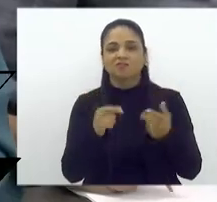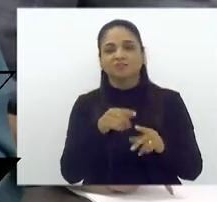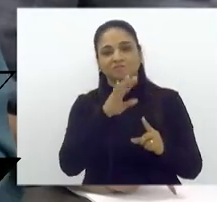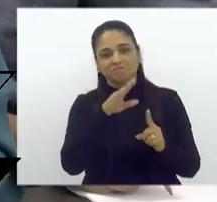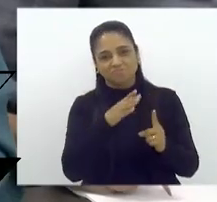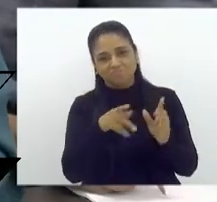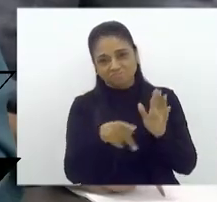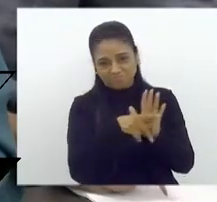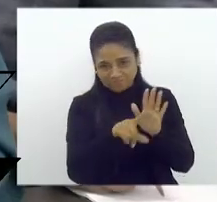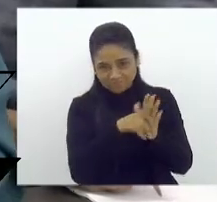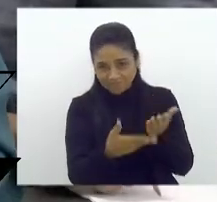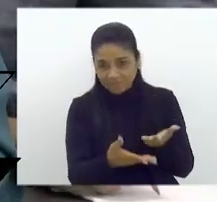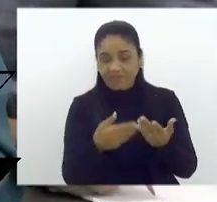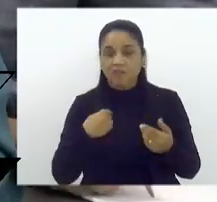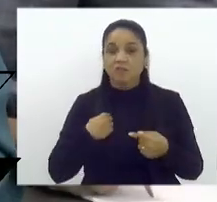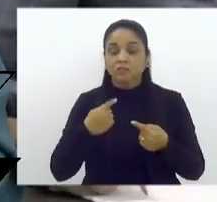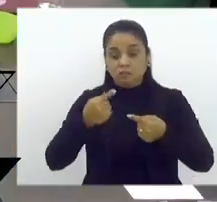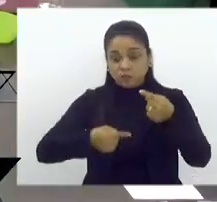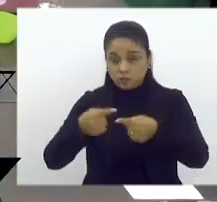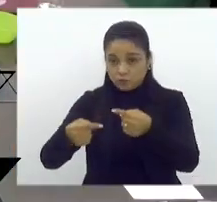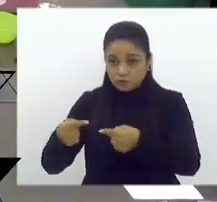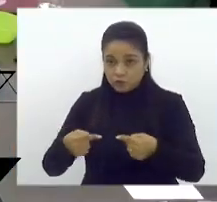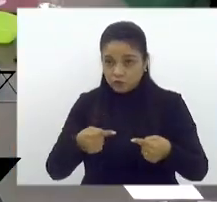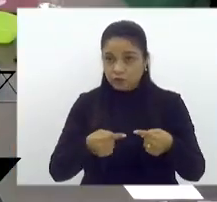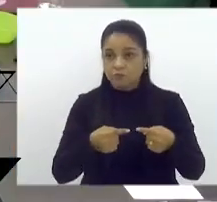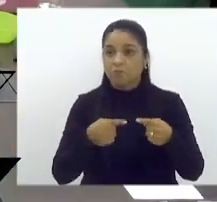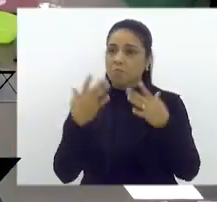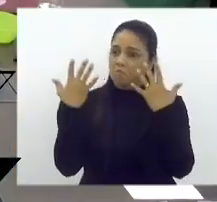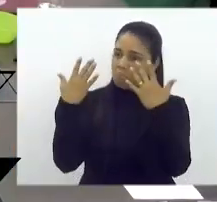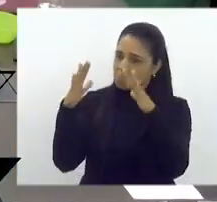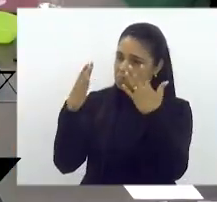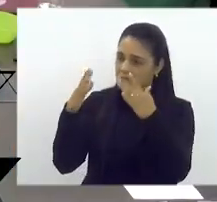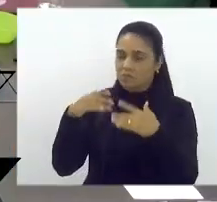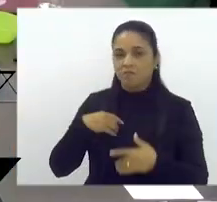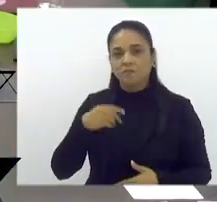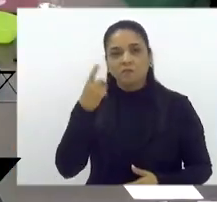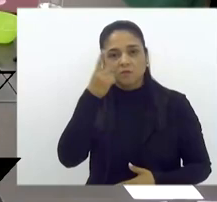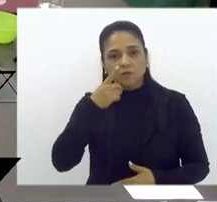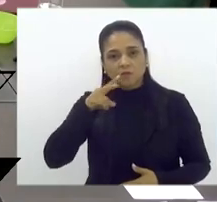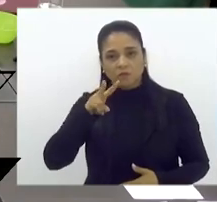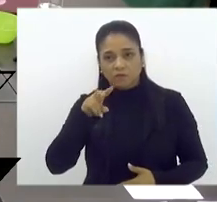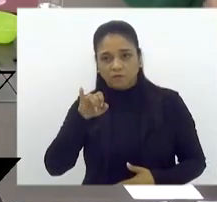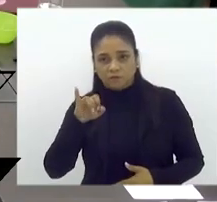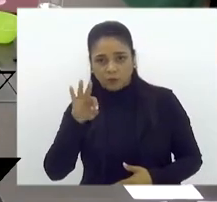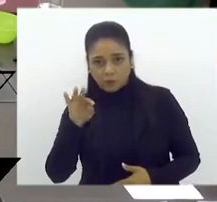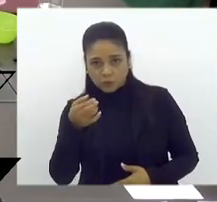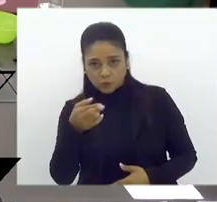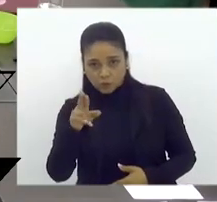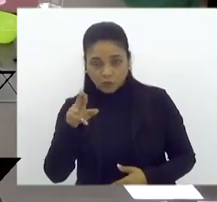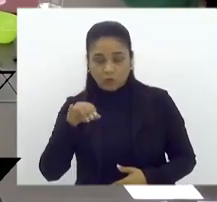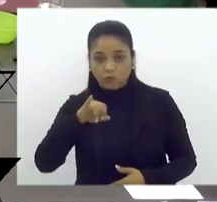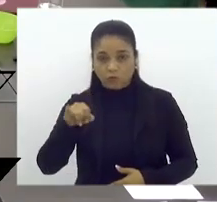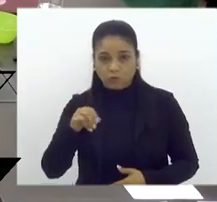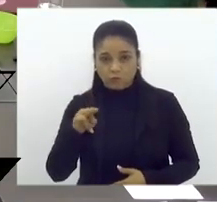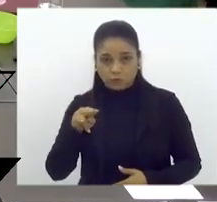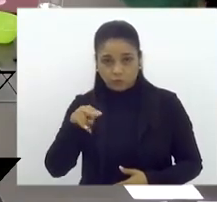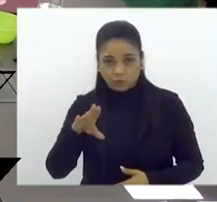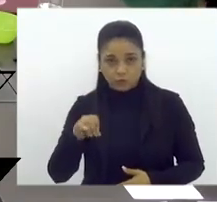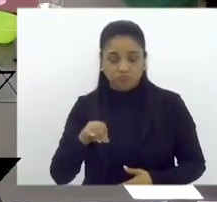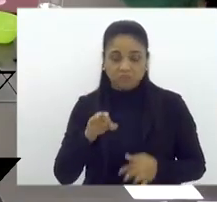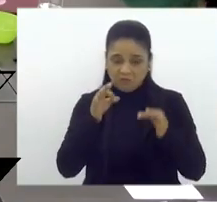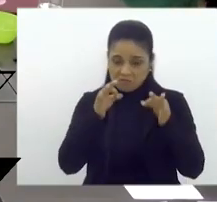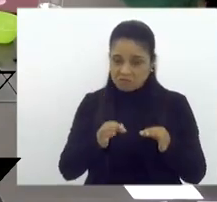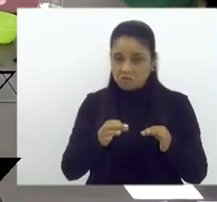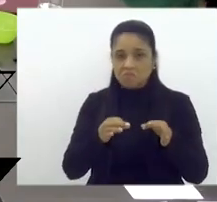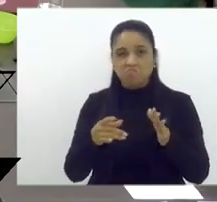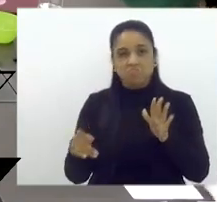Ainda em discussão, me permito aqui discutir, em primeiro lugar, para parabenizar o deputado Vitor Júnior, sobretudo no que diz respeito à celeridade. Eu